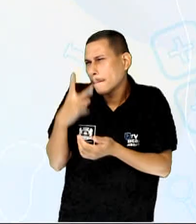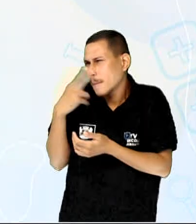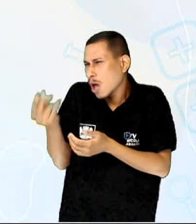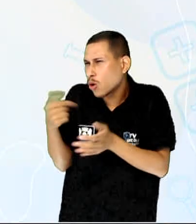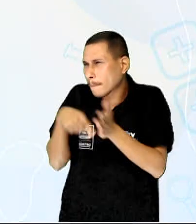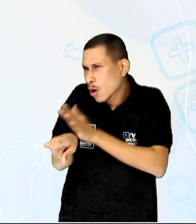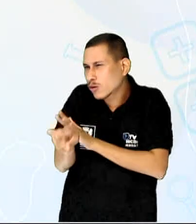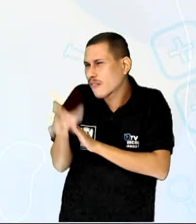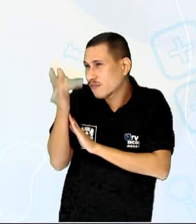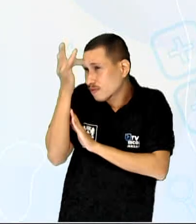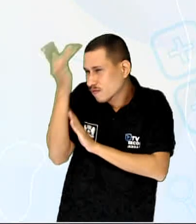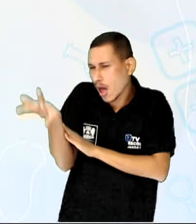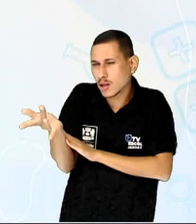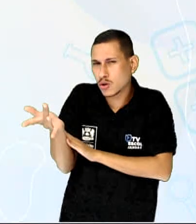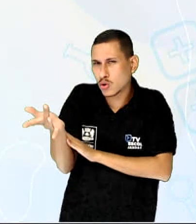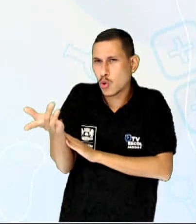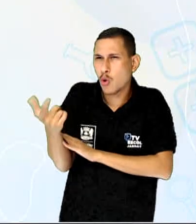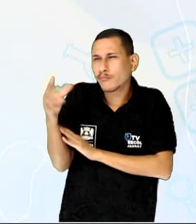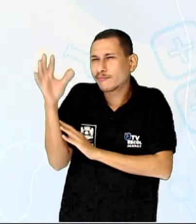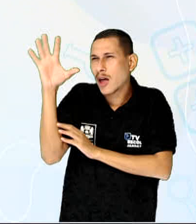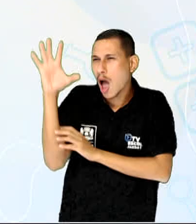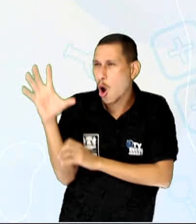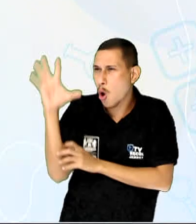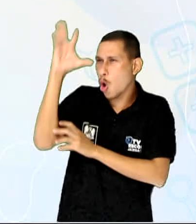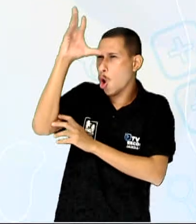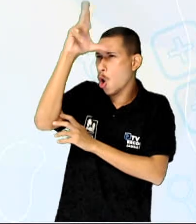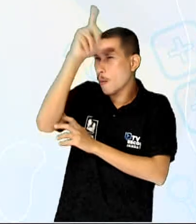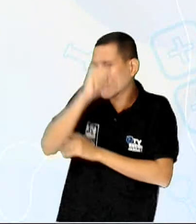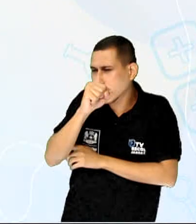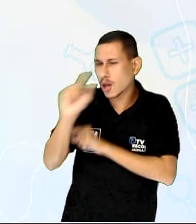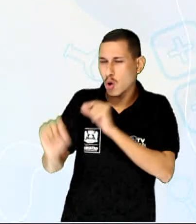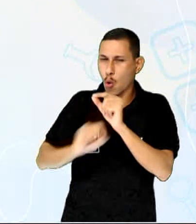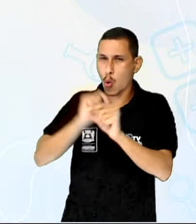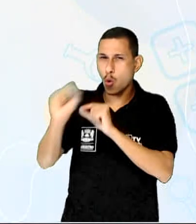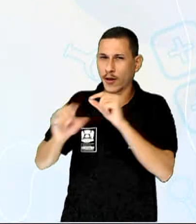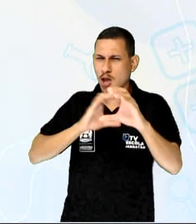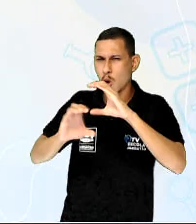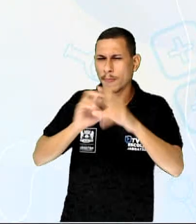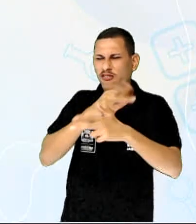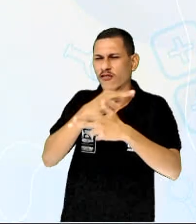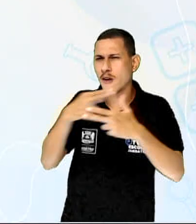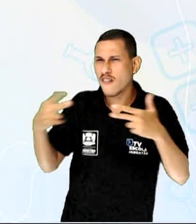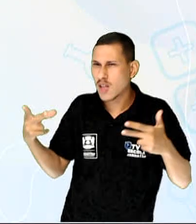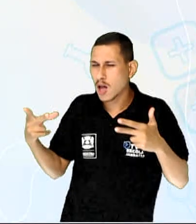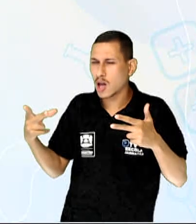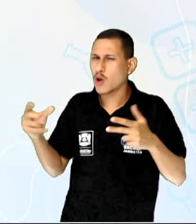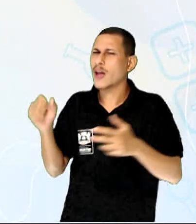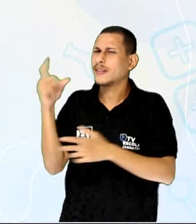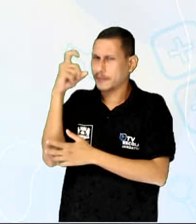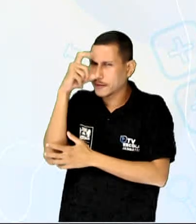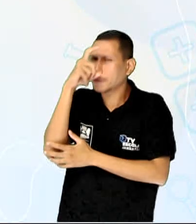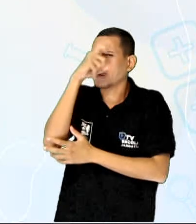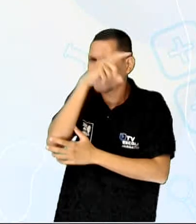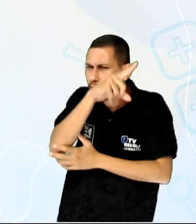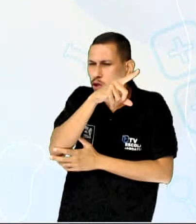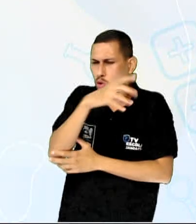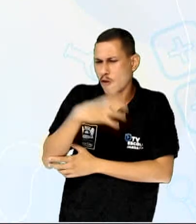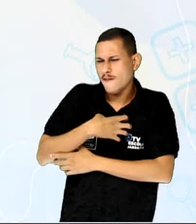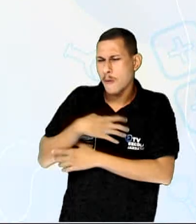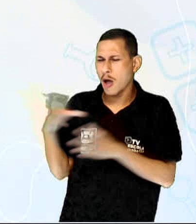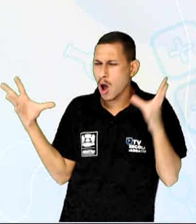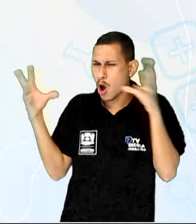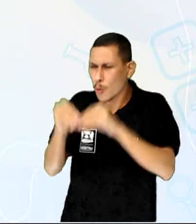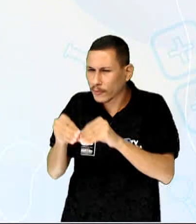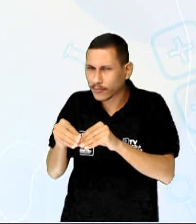fácil entendimento, compreender o que são os meios de comunicação se tornou algo complexo de maneira resumida.